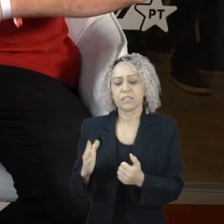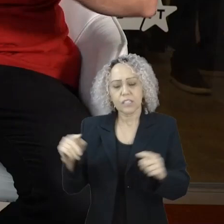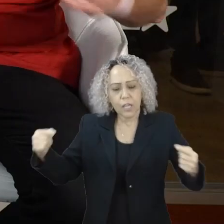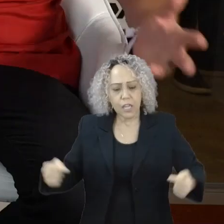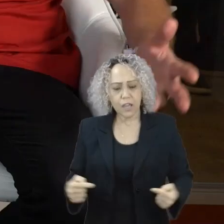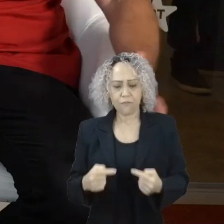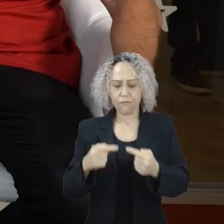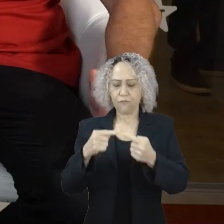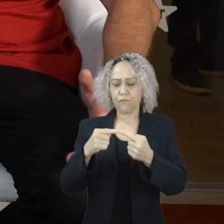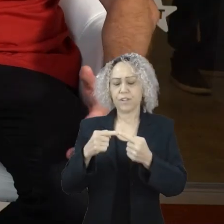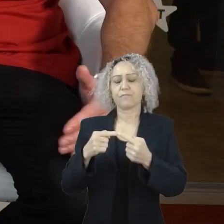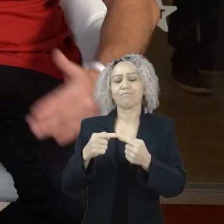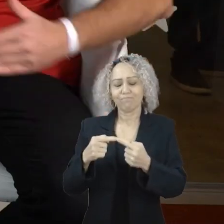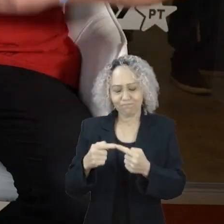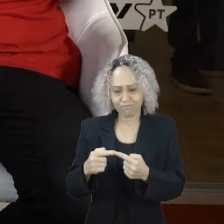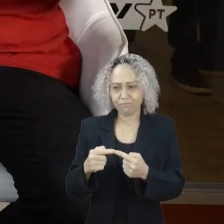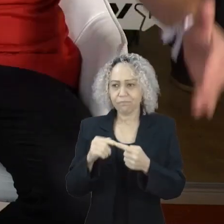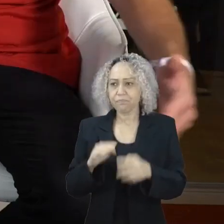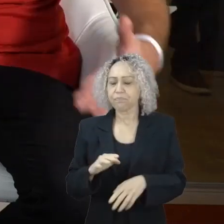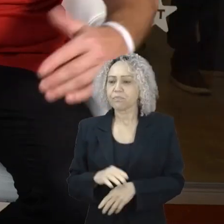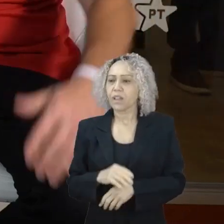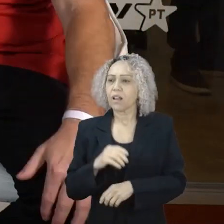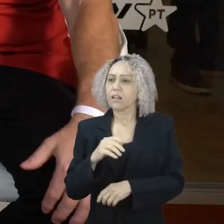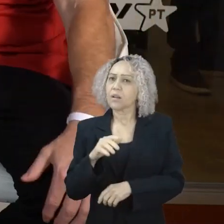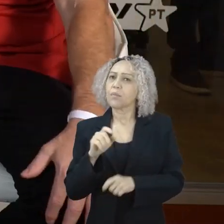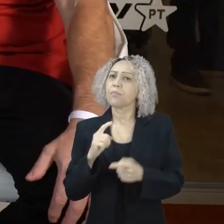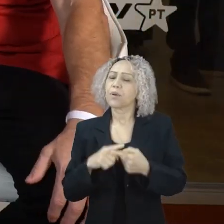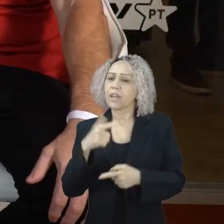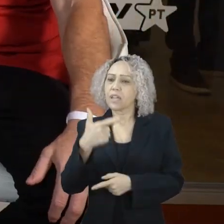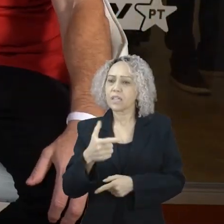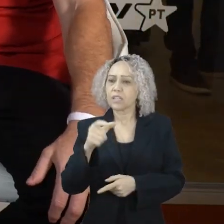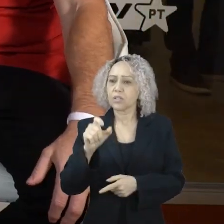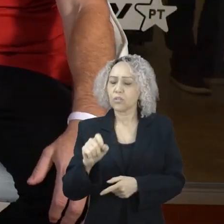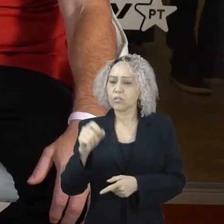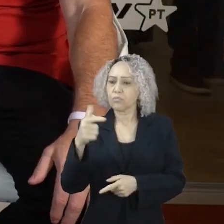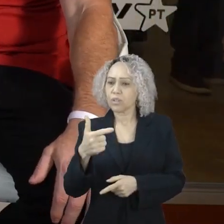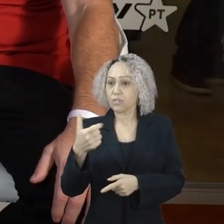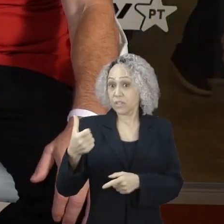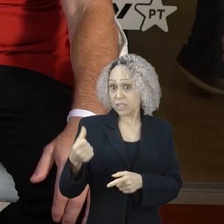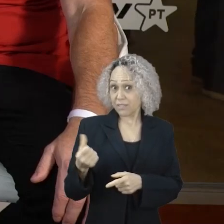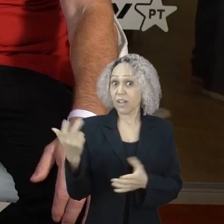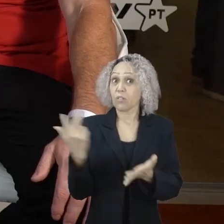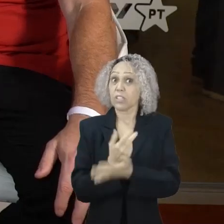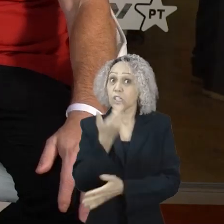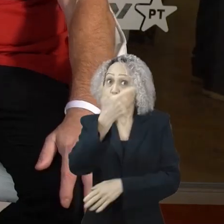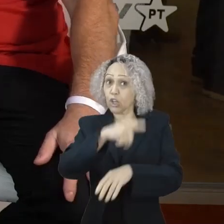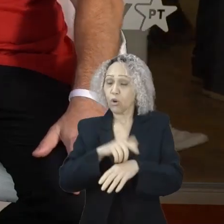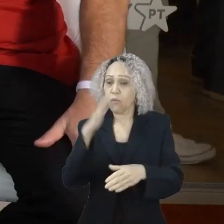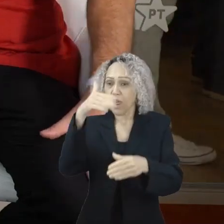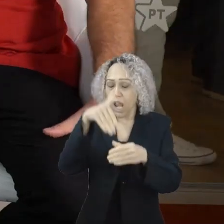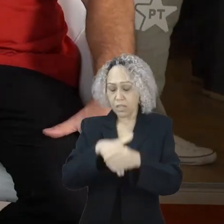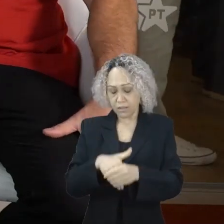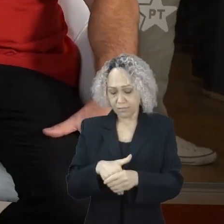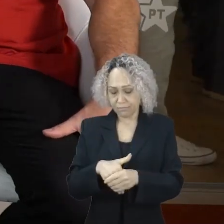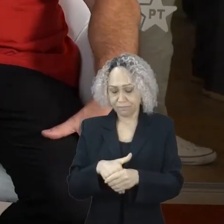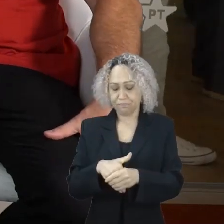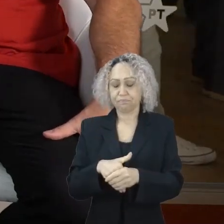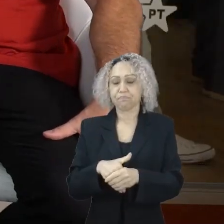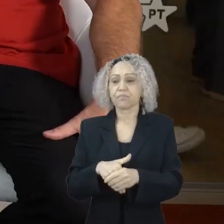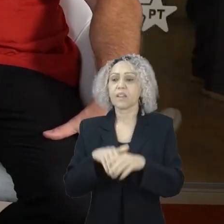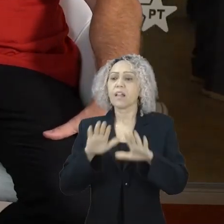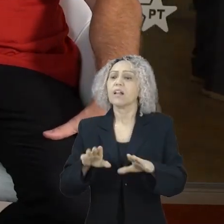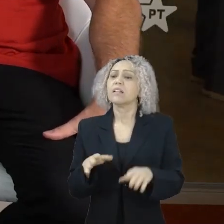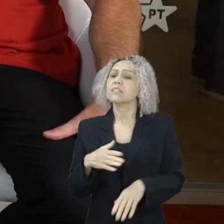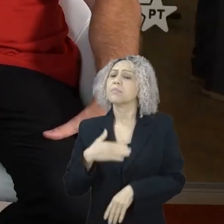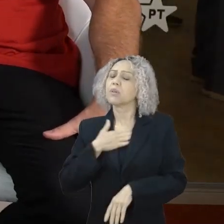de país que vai, em 2026, ter que passar por um processo de reeleição. Líder, e eu queria que você falasse